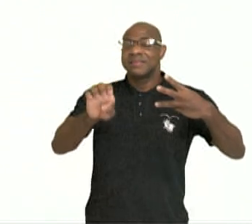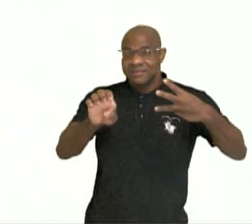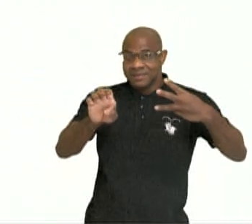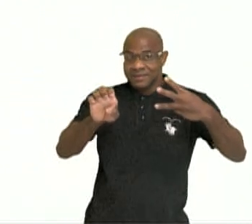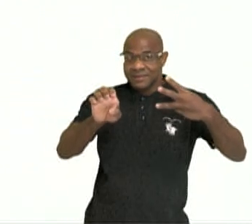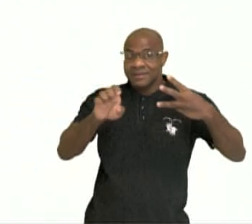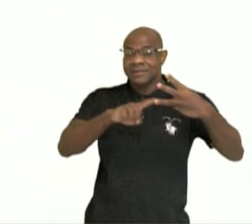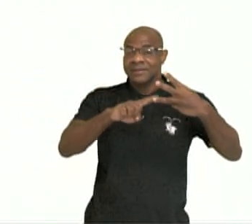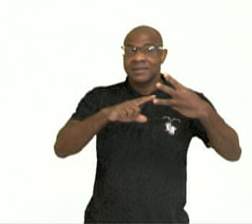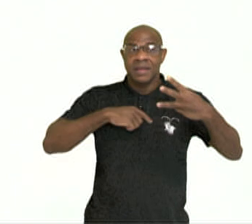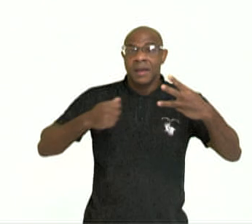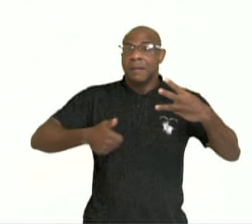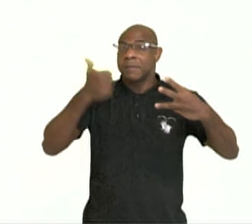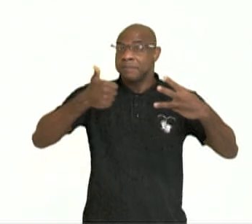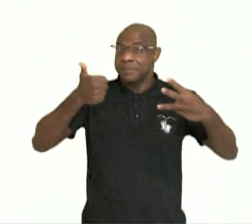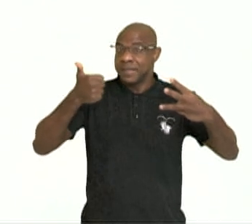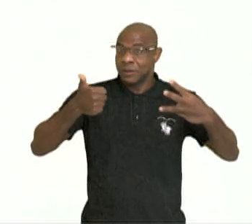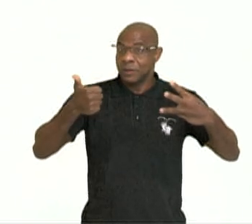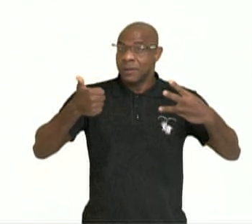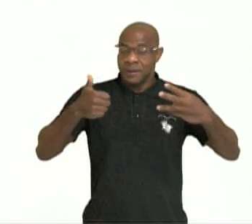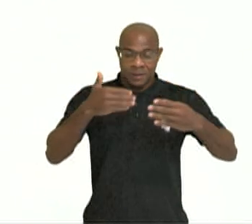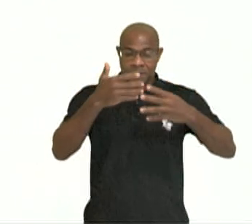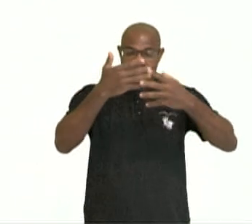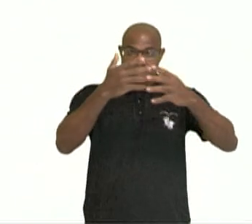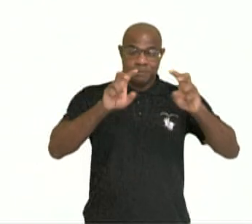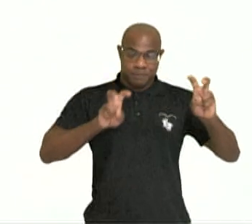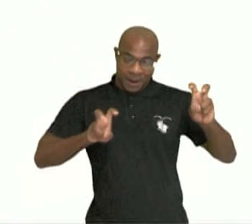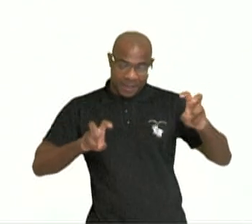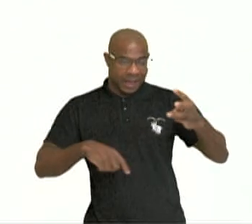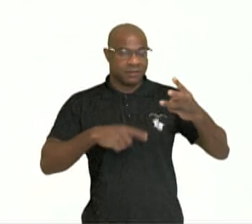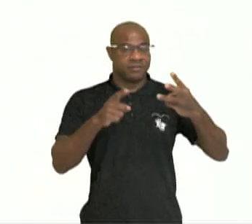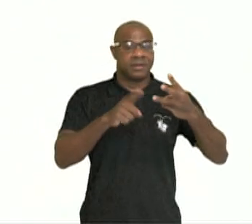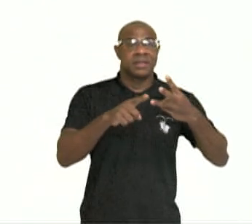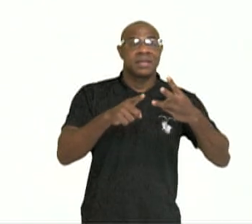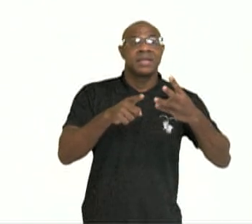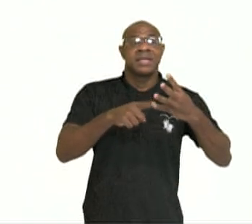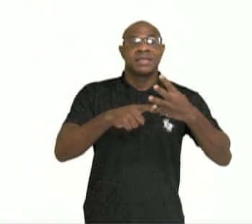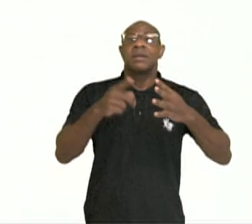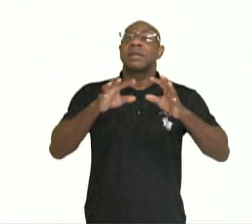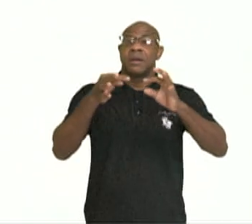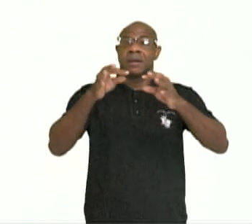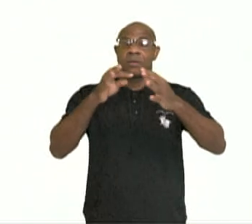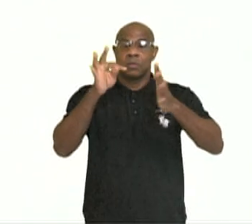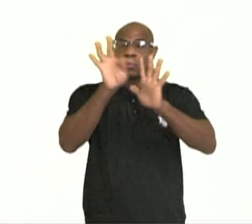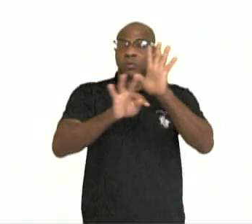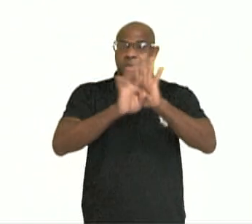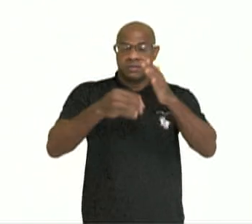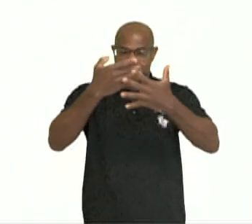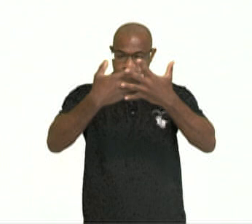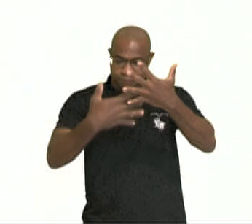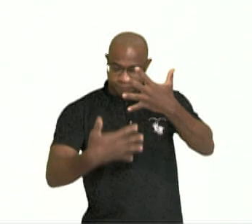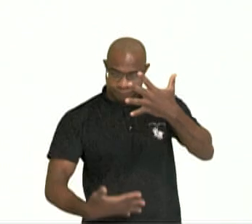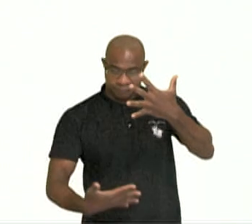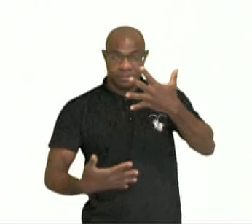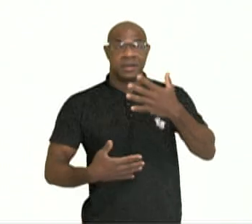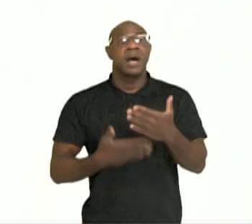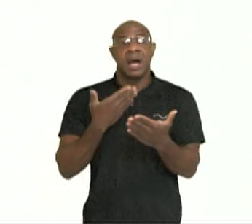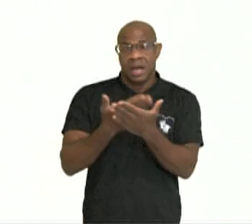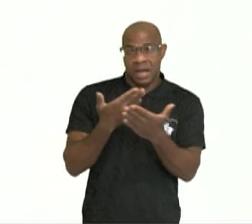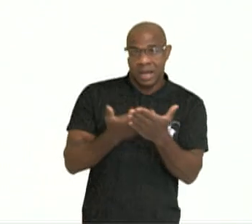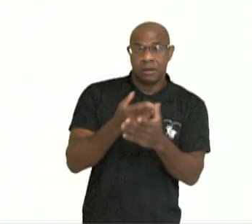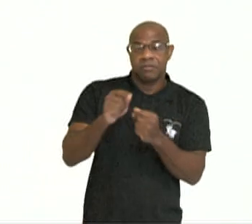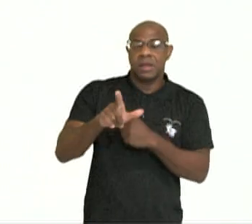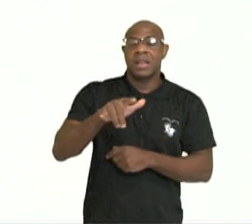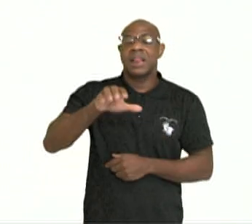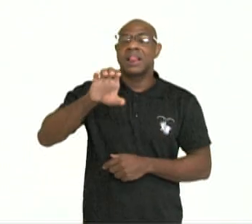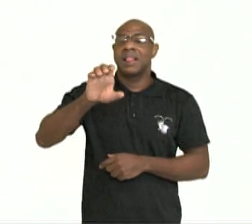que vem no primeiro parágrafo, e tem o corpo da reportagem. E nessa aula nós vamos estudar o lead e o corpo